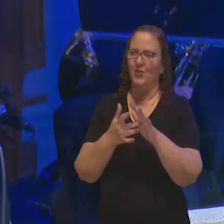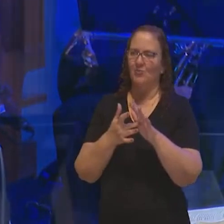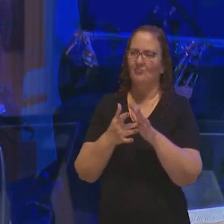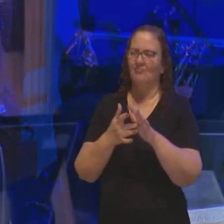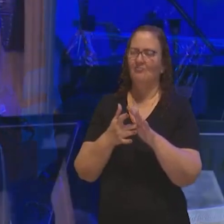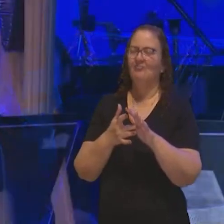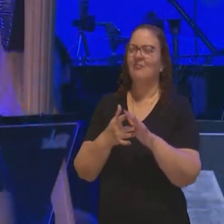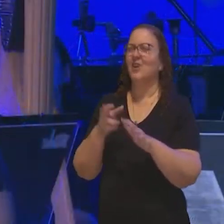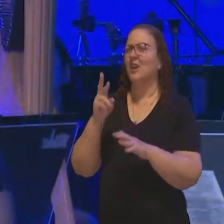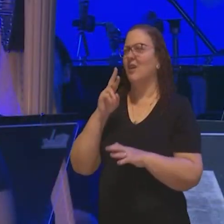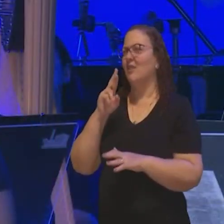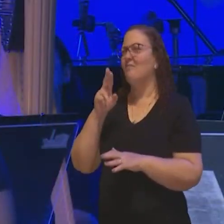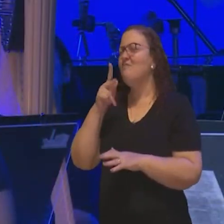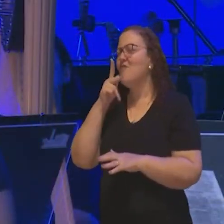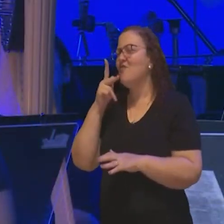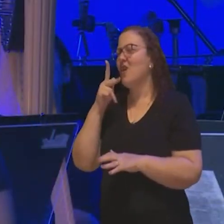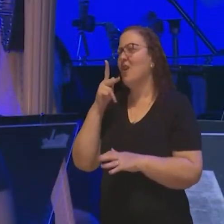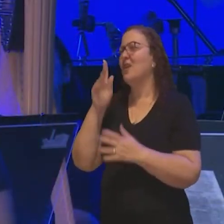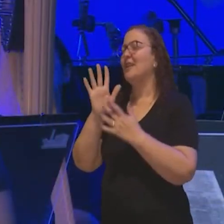porque Jesus ressuscitou.